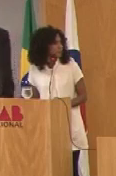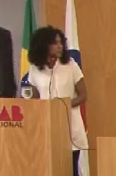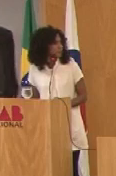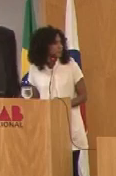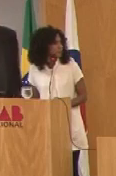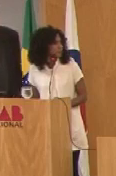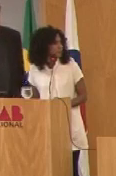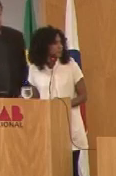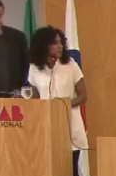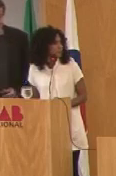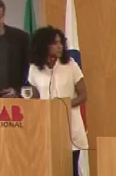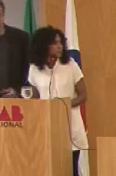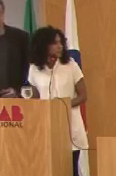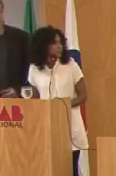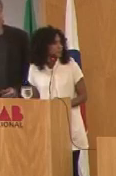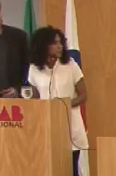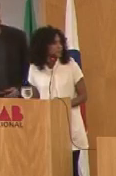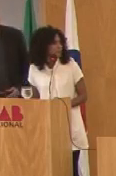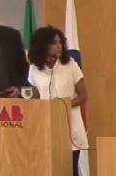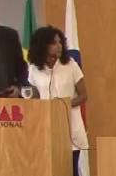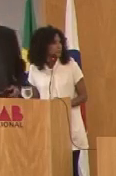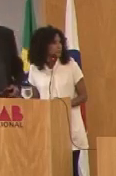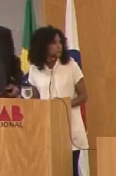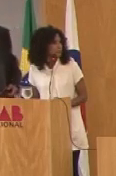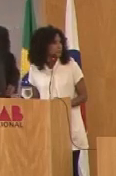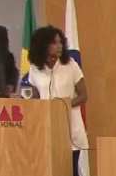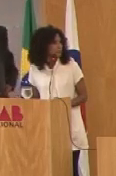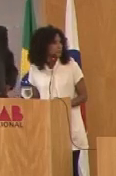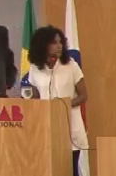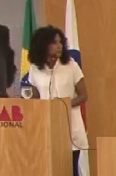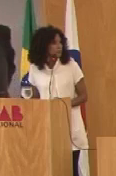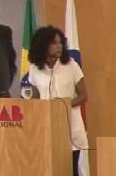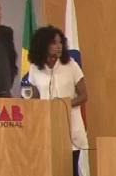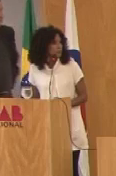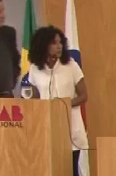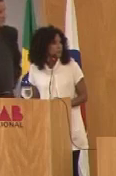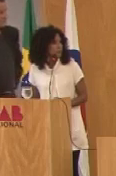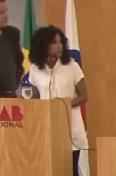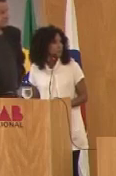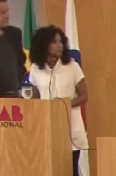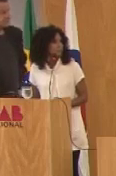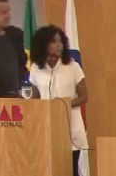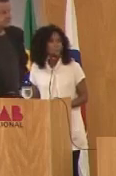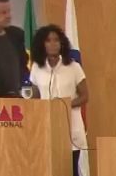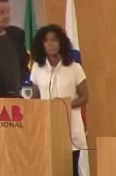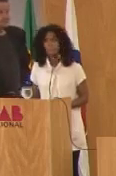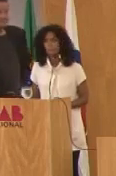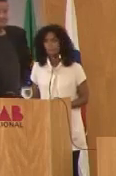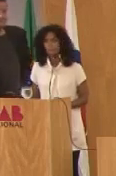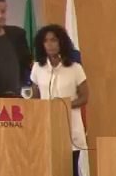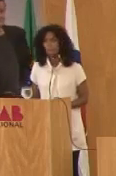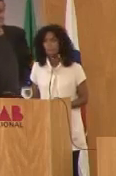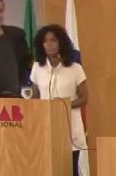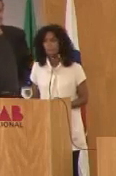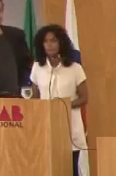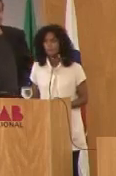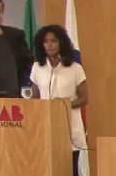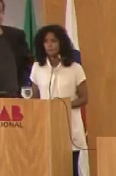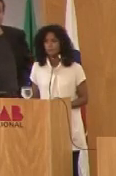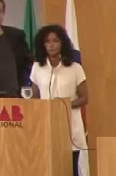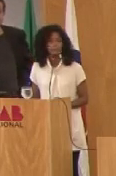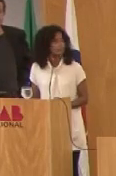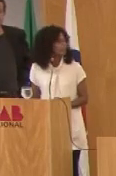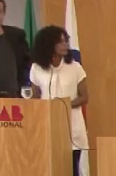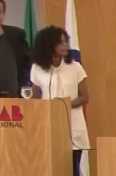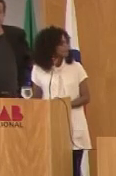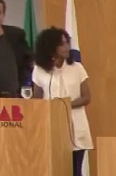Arns, que nos acolhe para que incentivemos o diálogo contra a violência. No instante em que a nossa